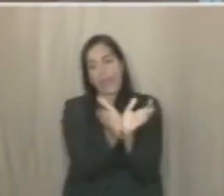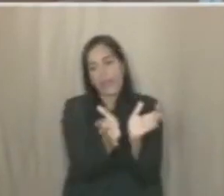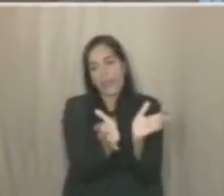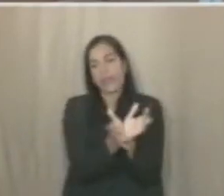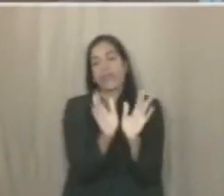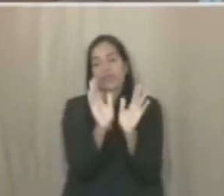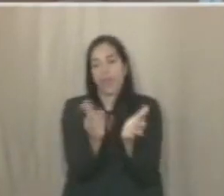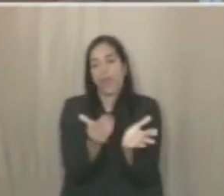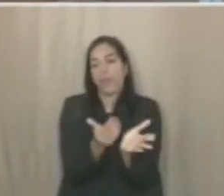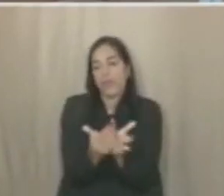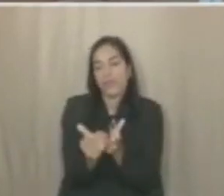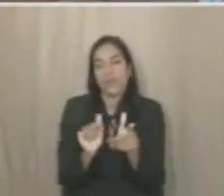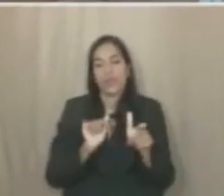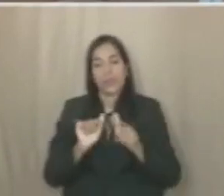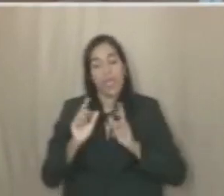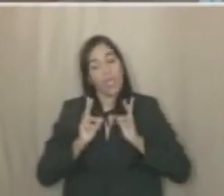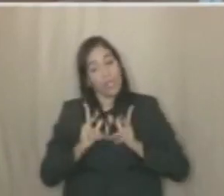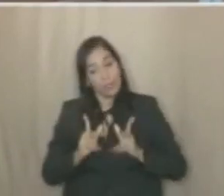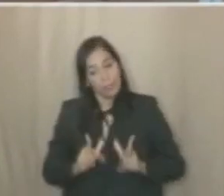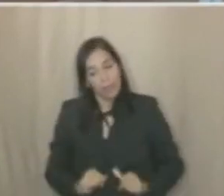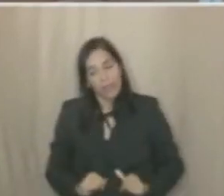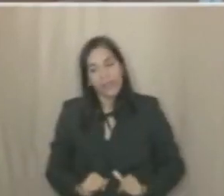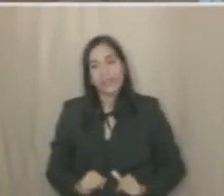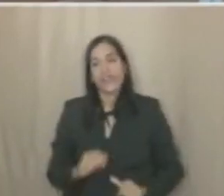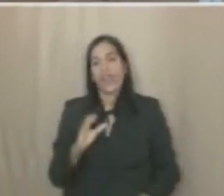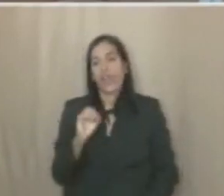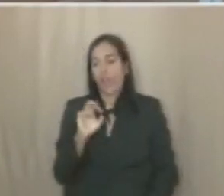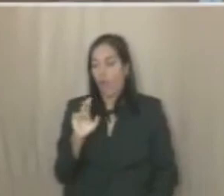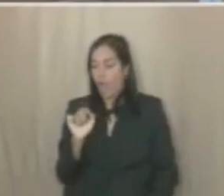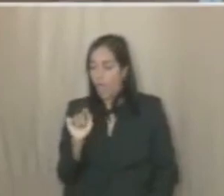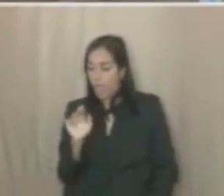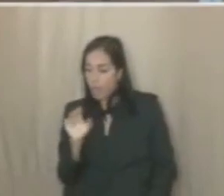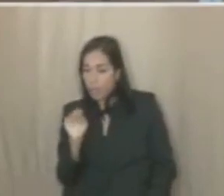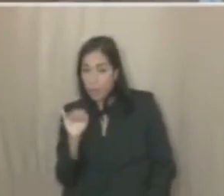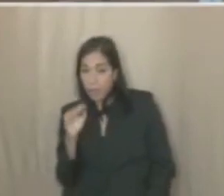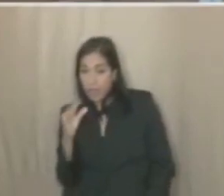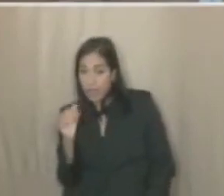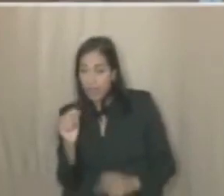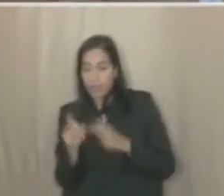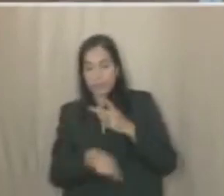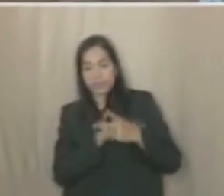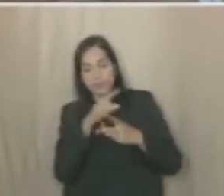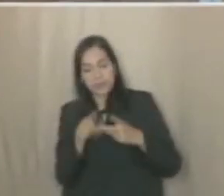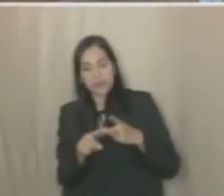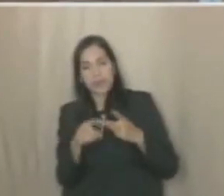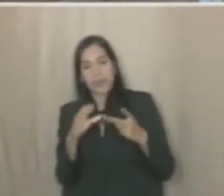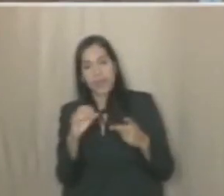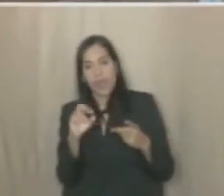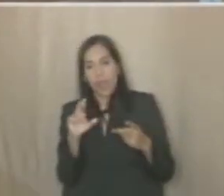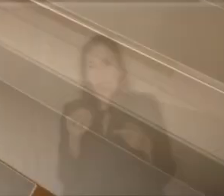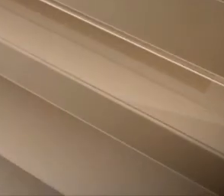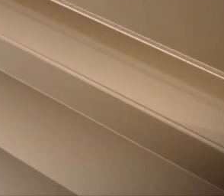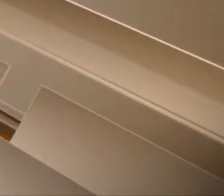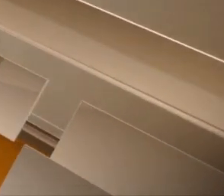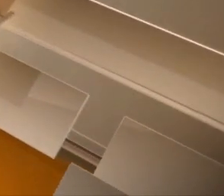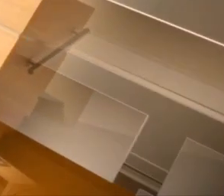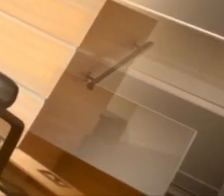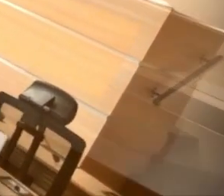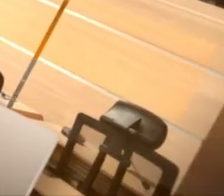executando a limpeza dos canais do Córrego da Bica, como também o canal do Córrego do Carroceiro.